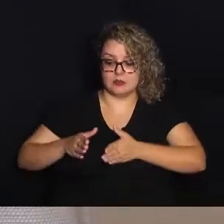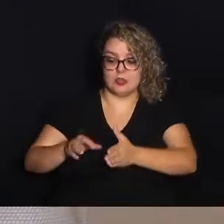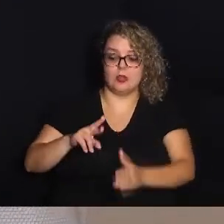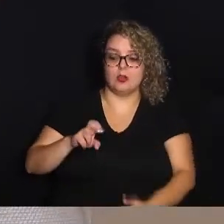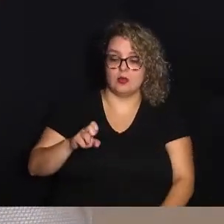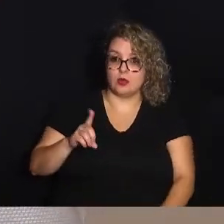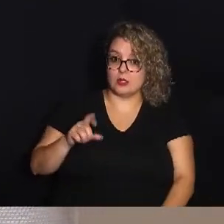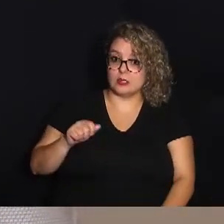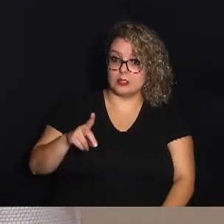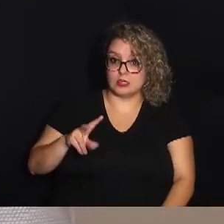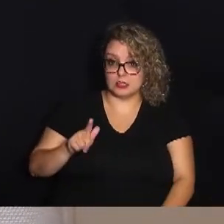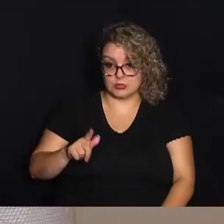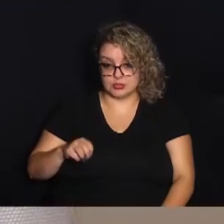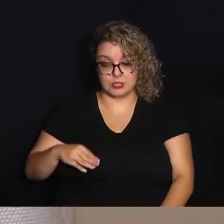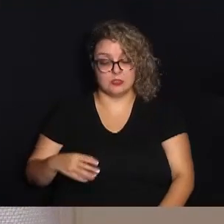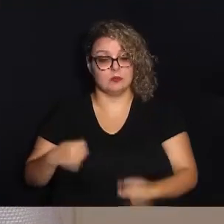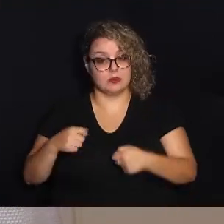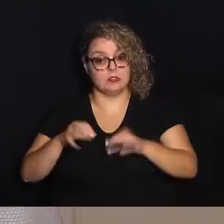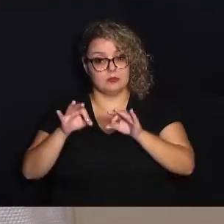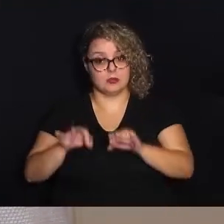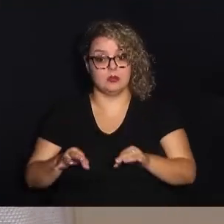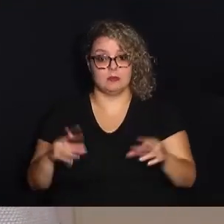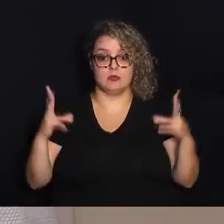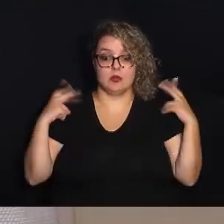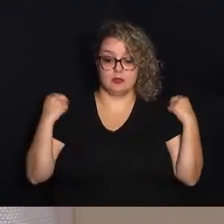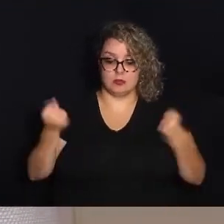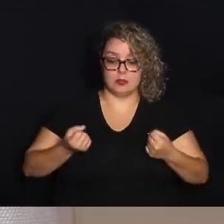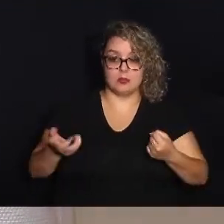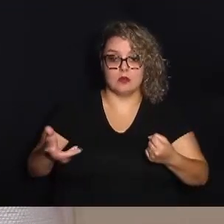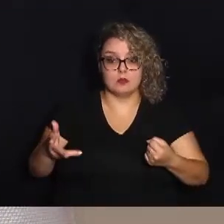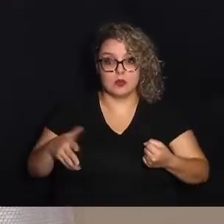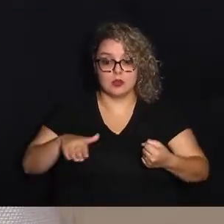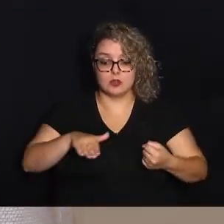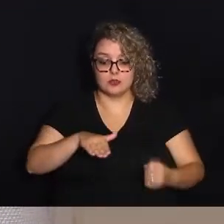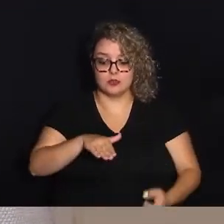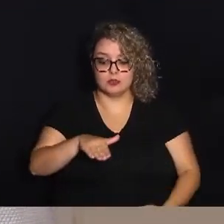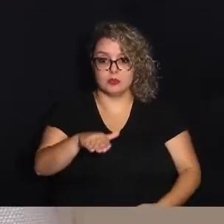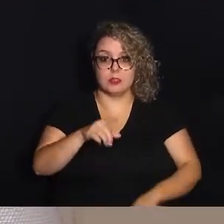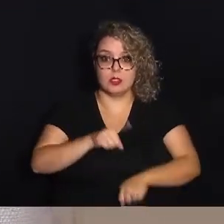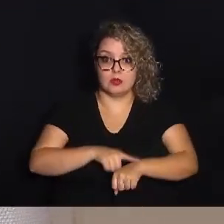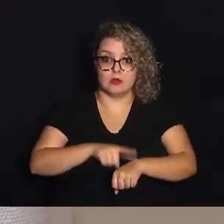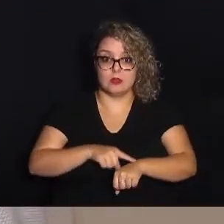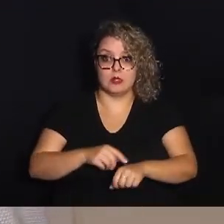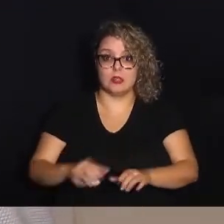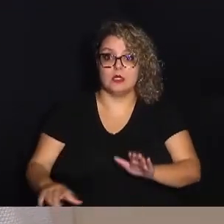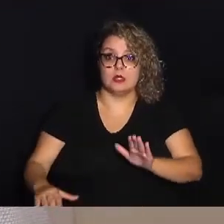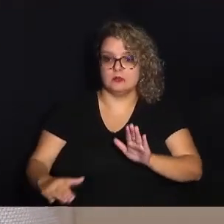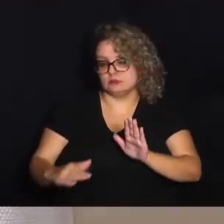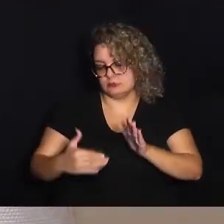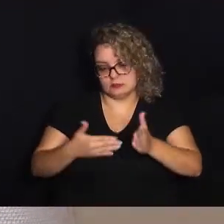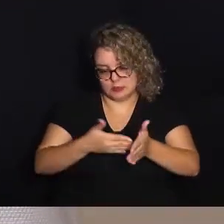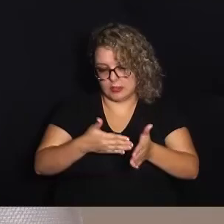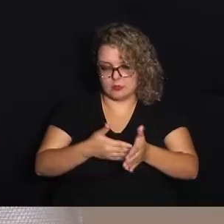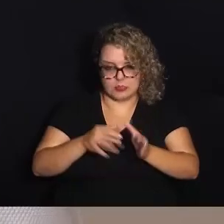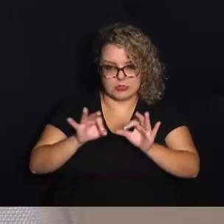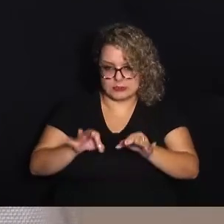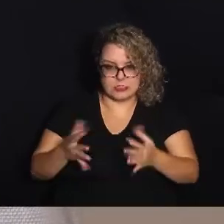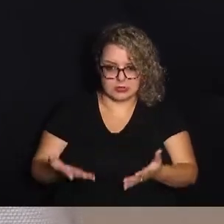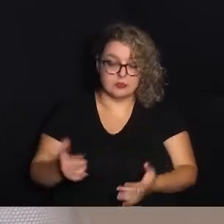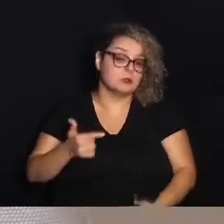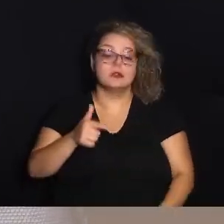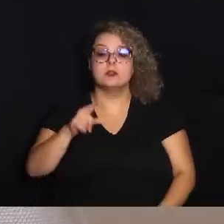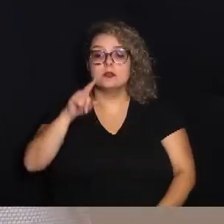Rodagem precisam estar em ordem para que o motorista possa acelerar e o utilizar a velocidade estabelecida na Via